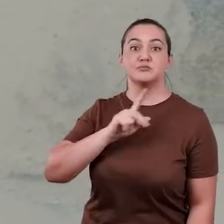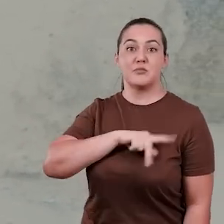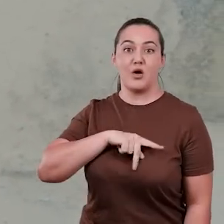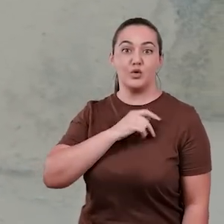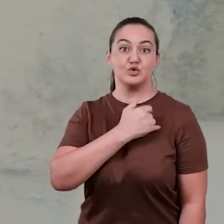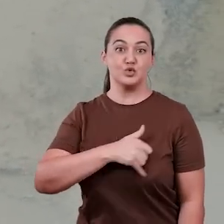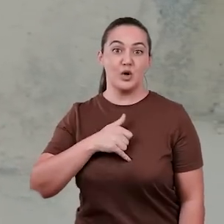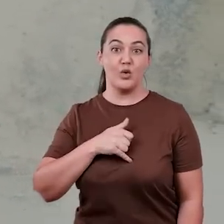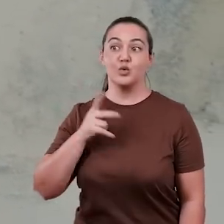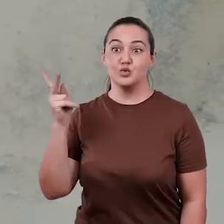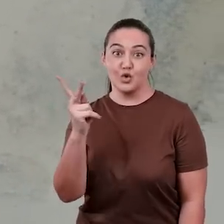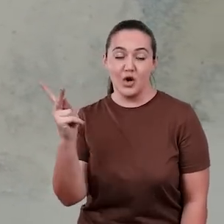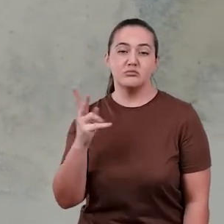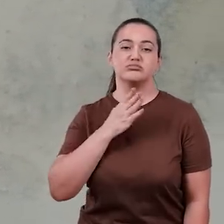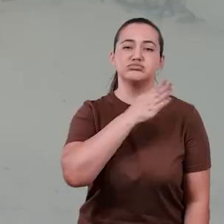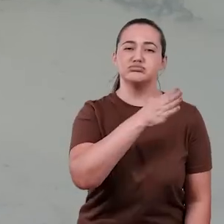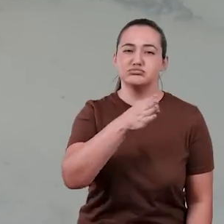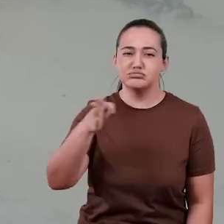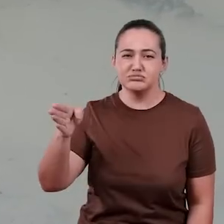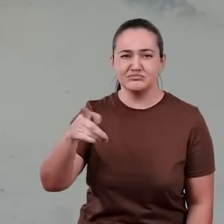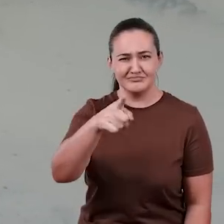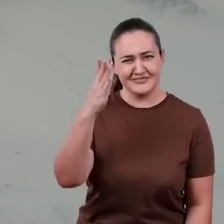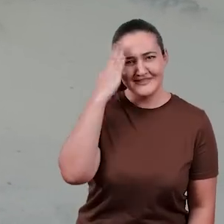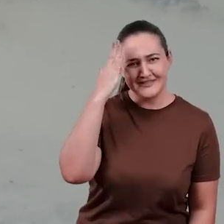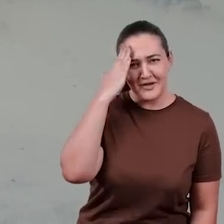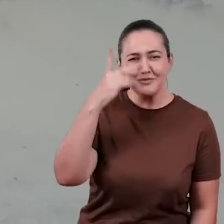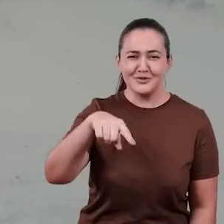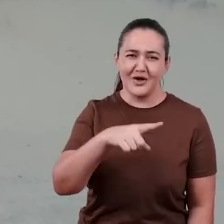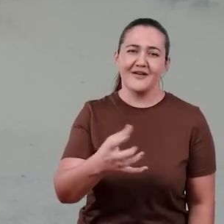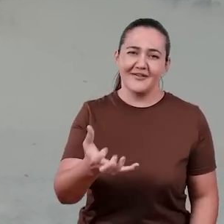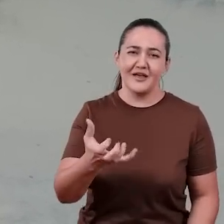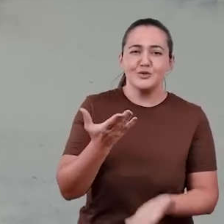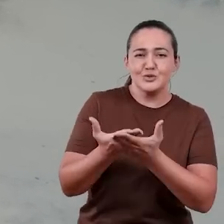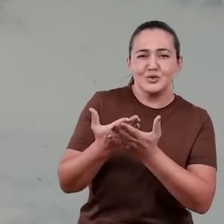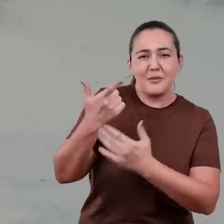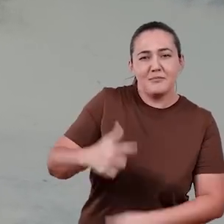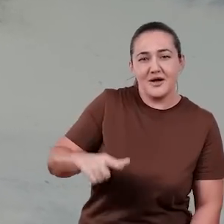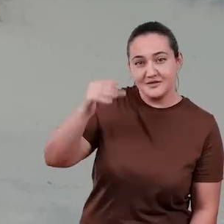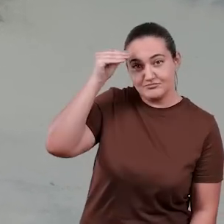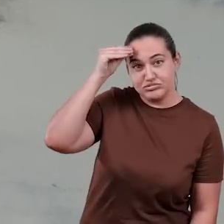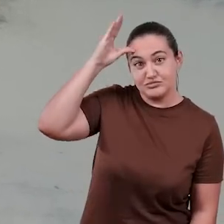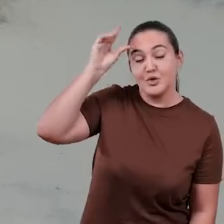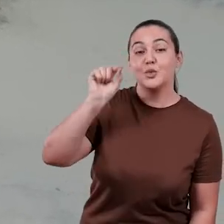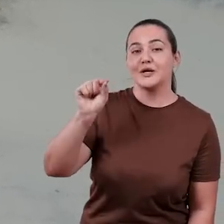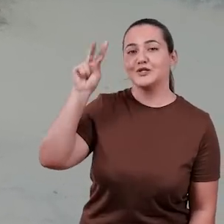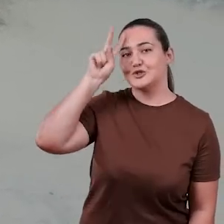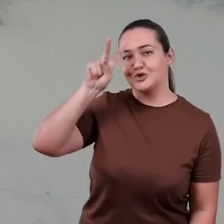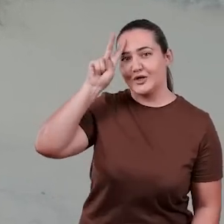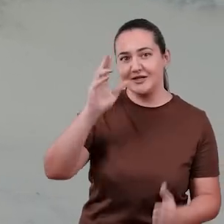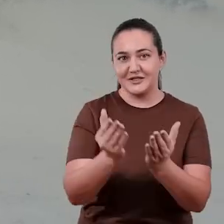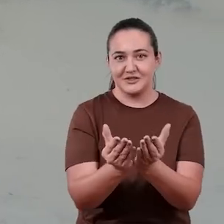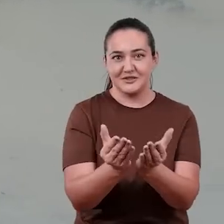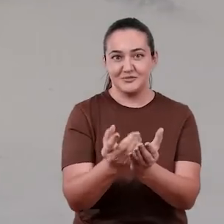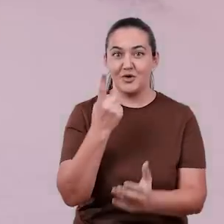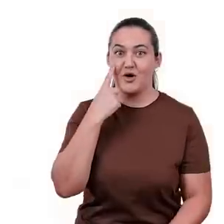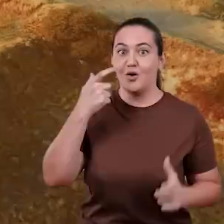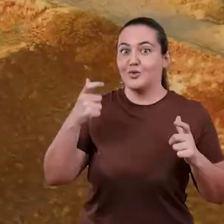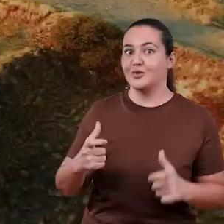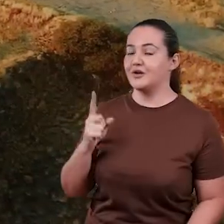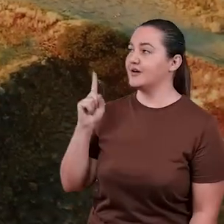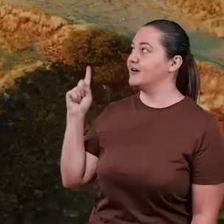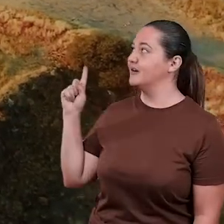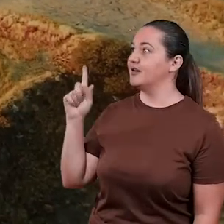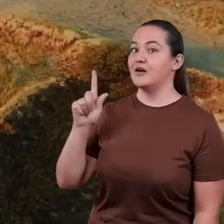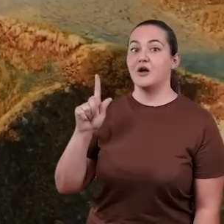do apóstolo Paulo. E você sabe, nós estamos sempre procurando conhecer um pouco mais da história do cristianismo. Hoje a nossa equipe